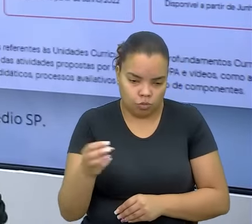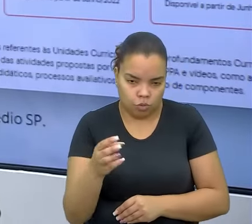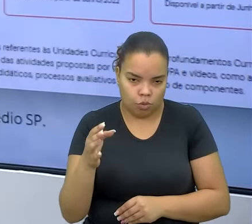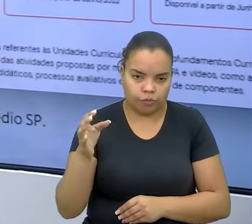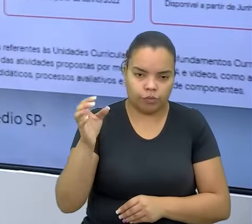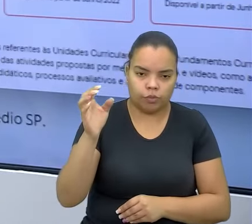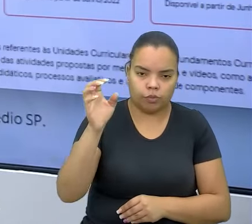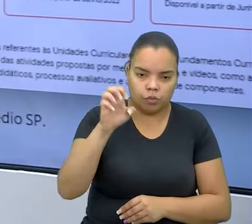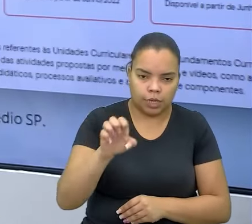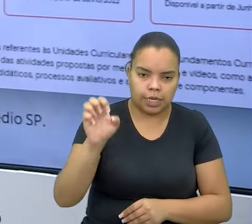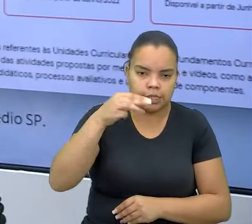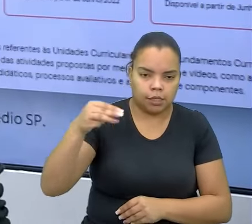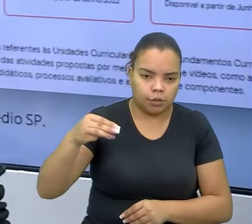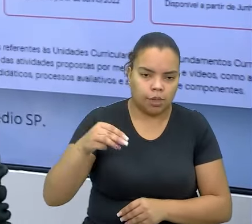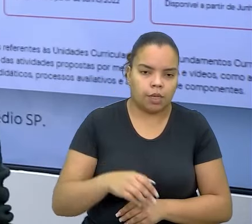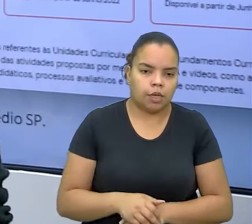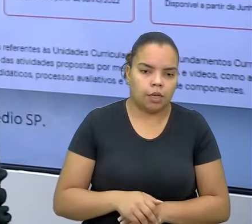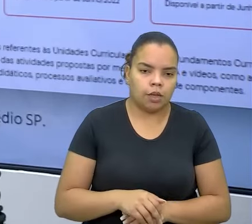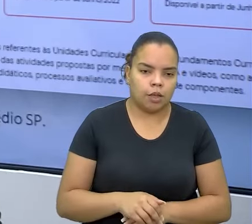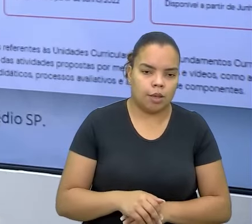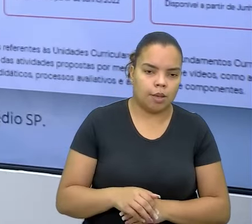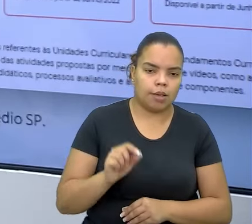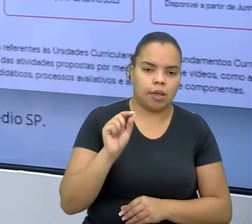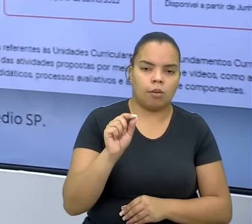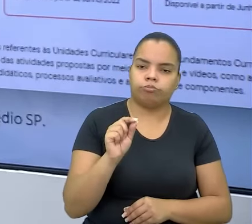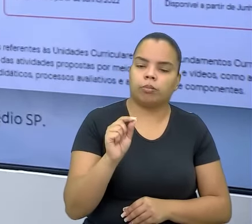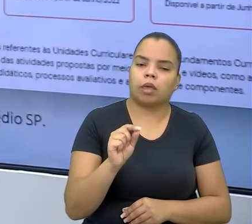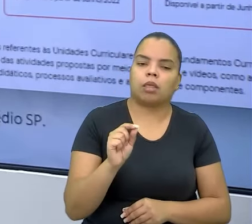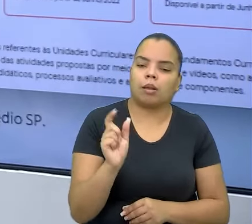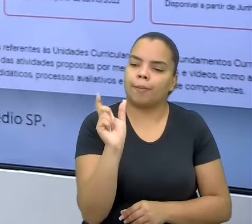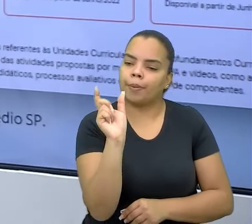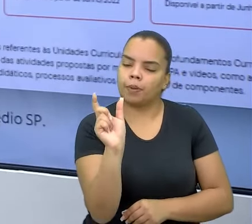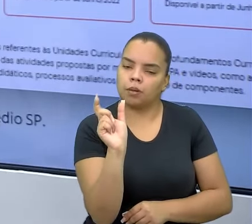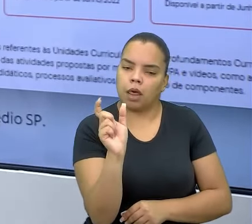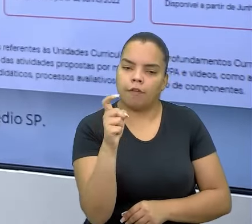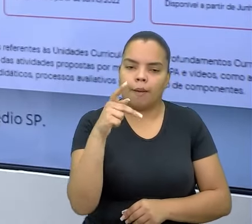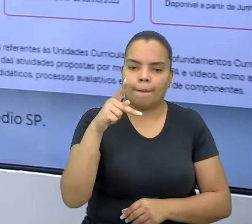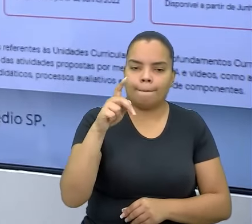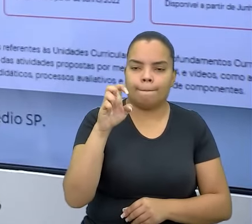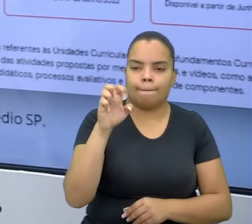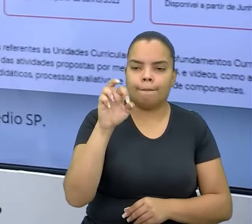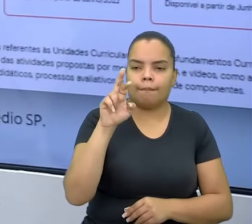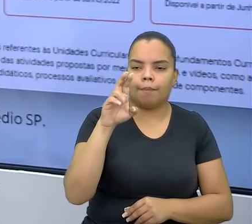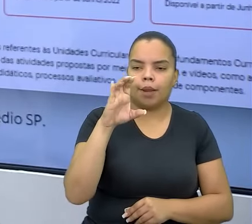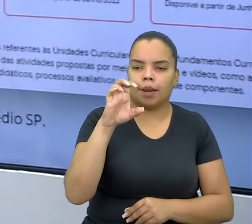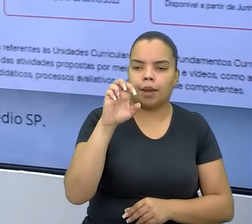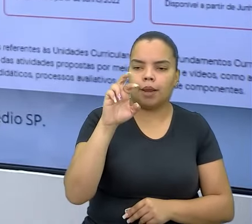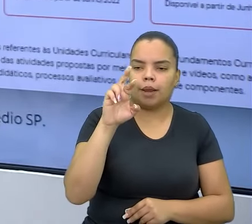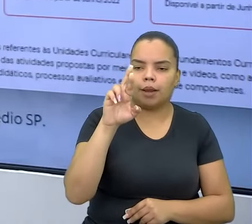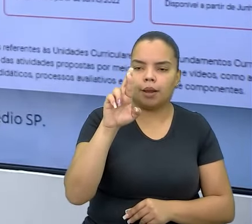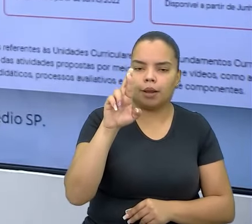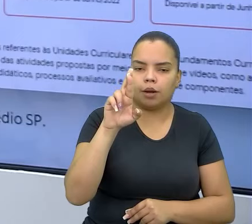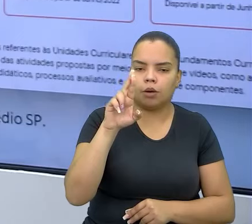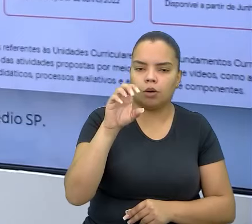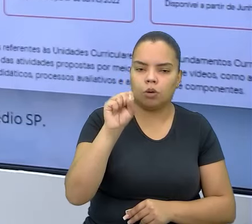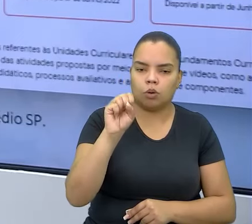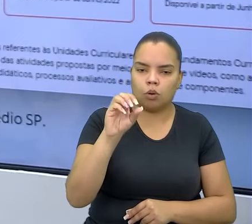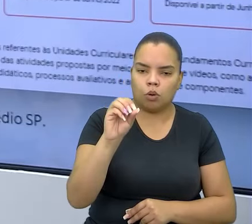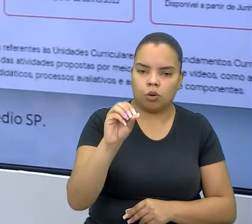no percurso formativo do AVA, que o professor Vanderlei falou aqui pra gente. Então, na tela para vocês, tem mostrando aí